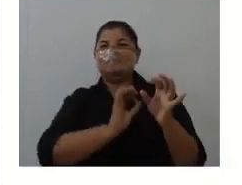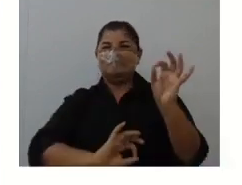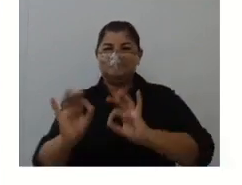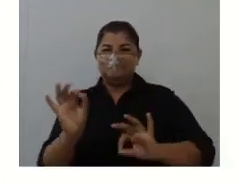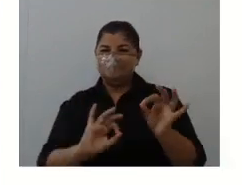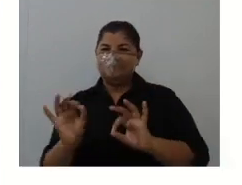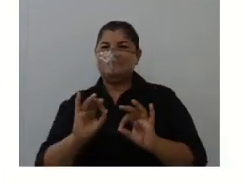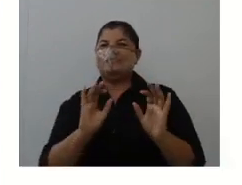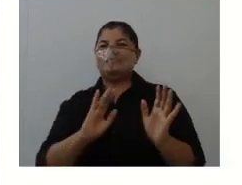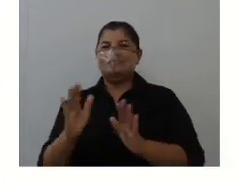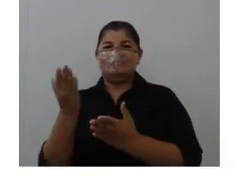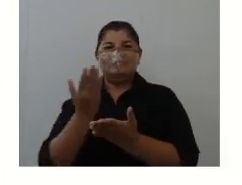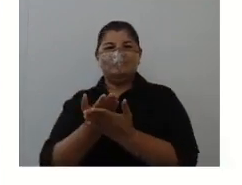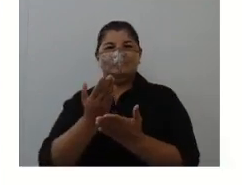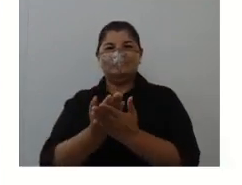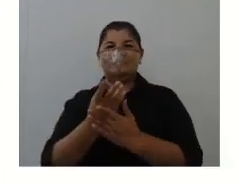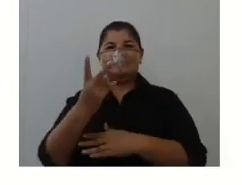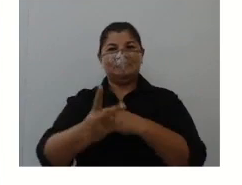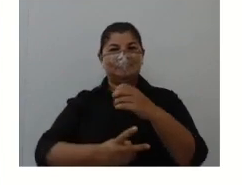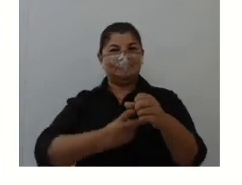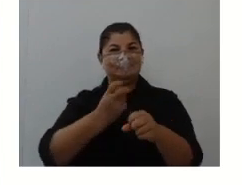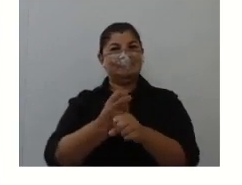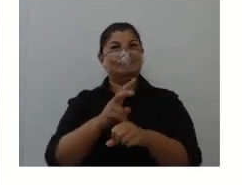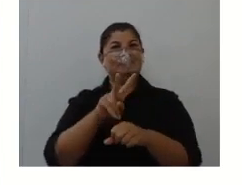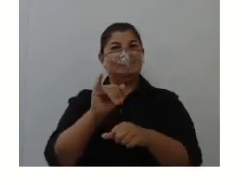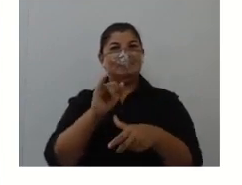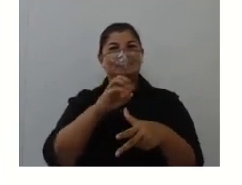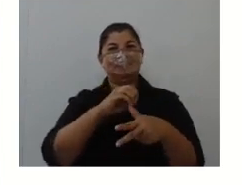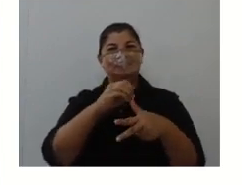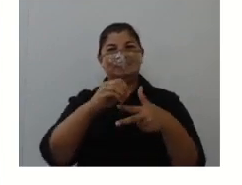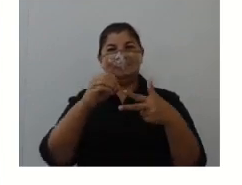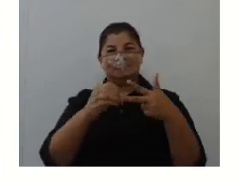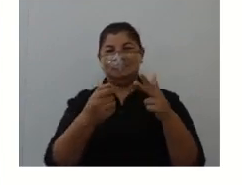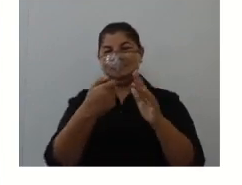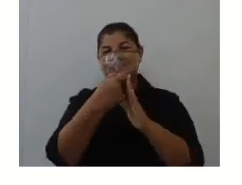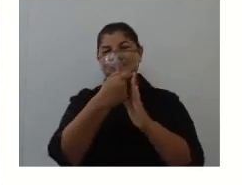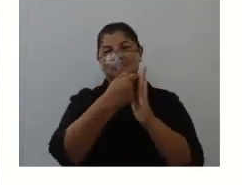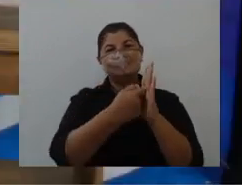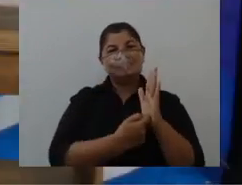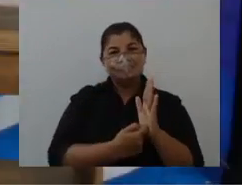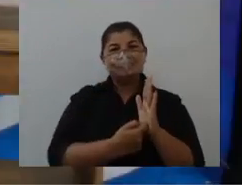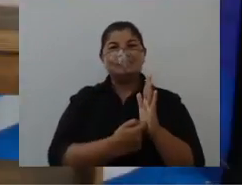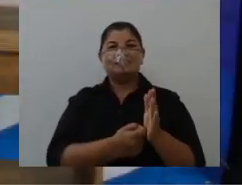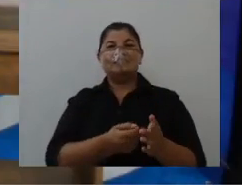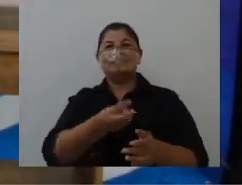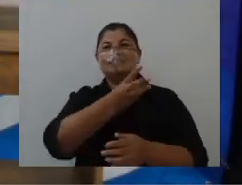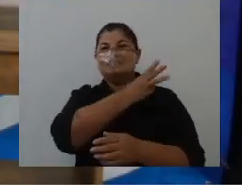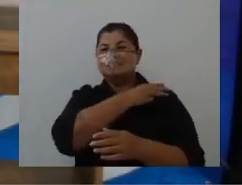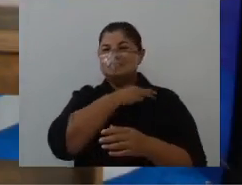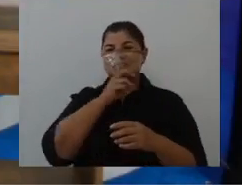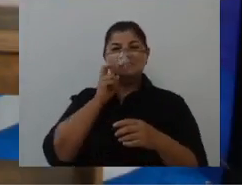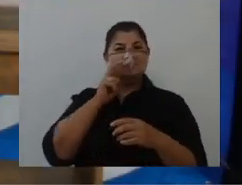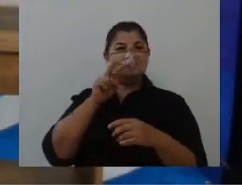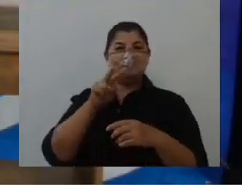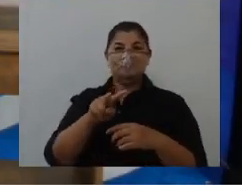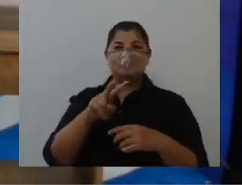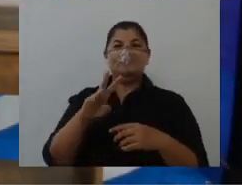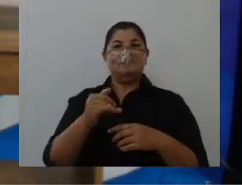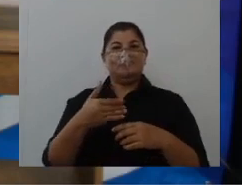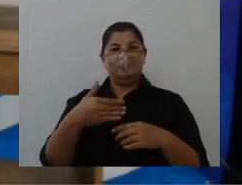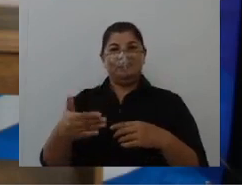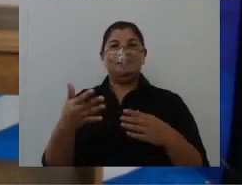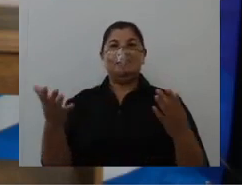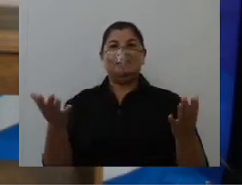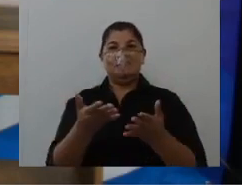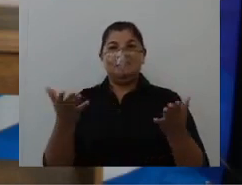2 anos tem o que para vocês? Redação do Enem. A galera do terceiro ano que está assistindo aula tem esse ano redação